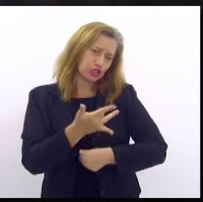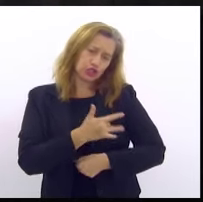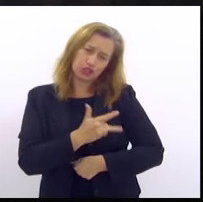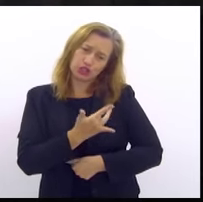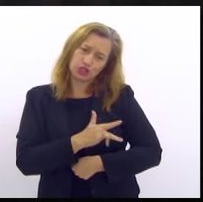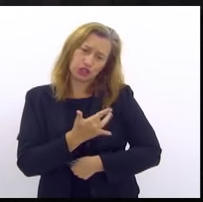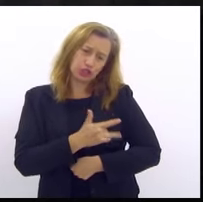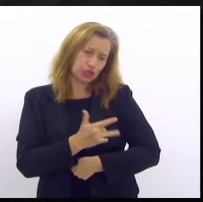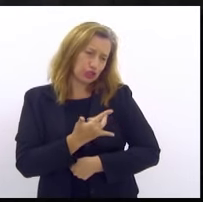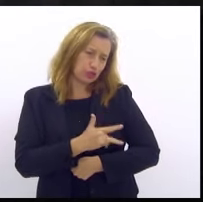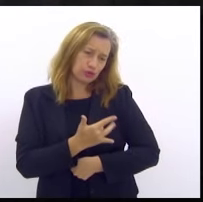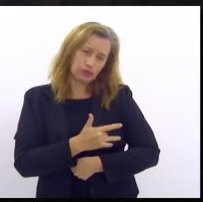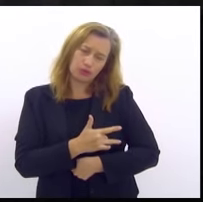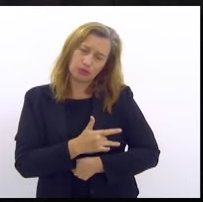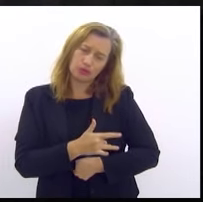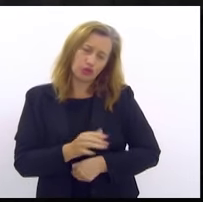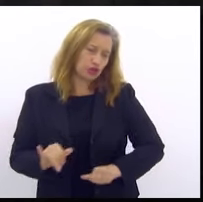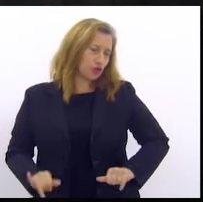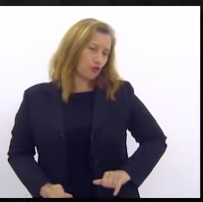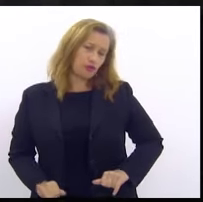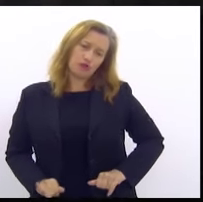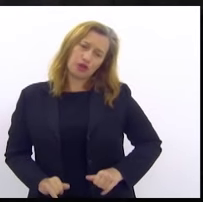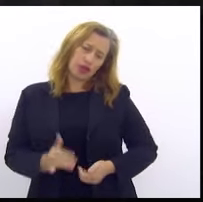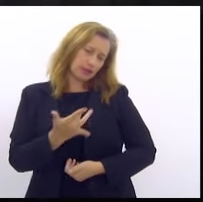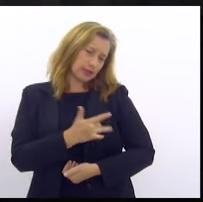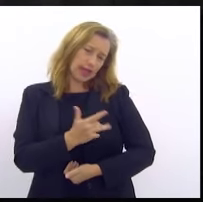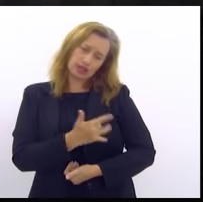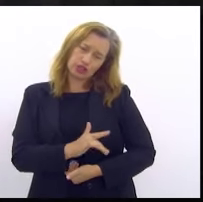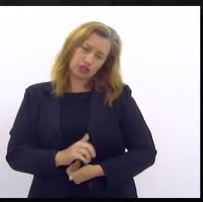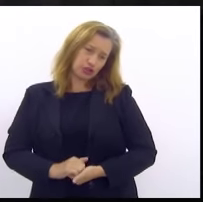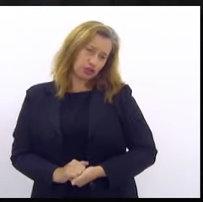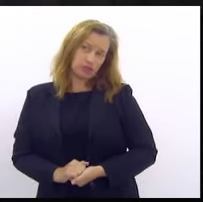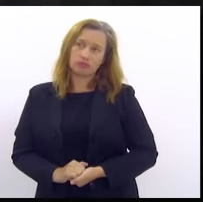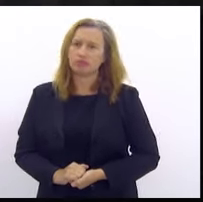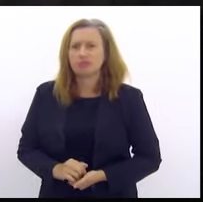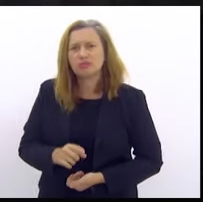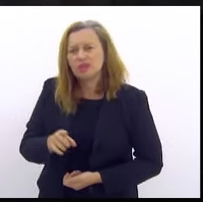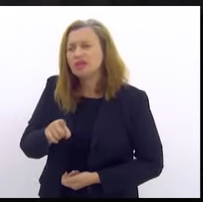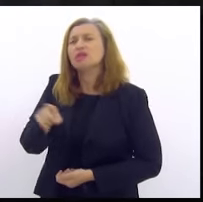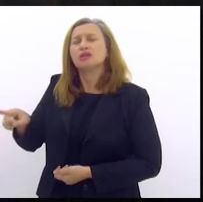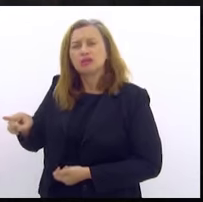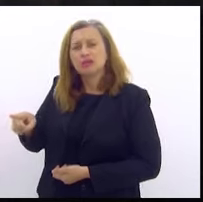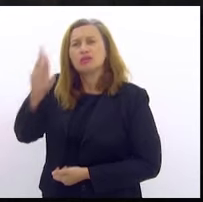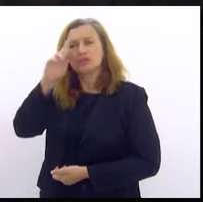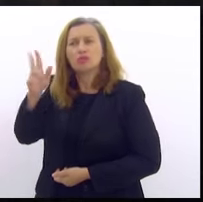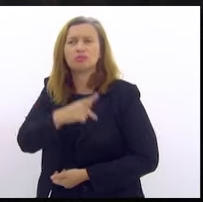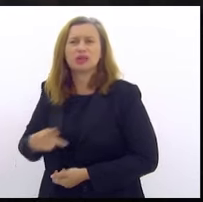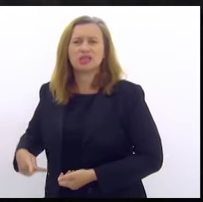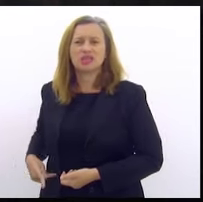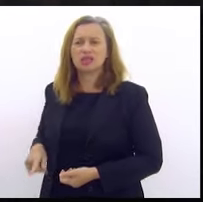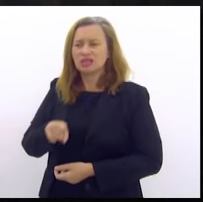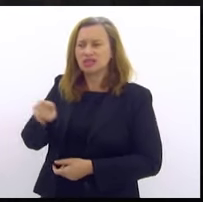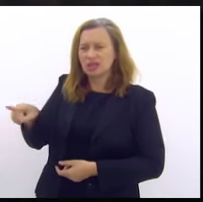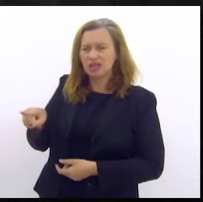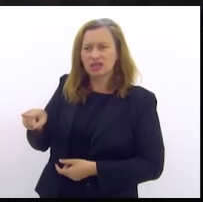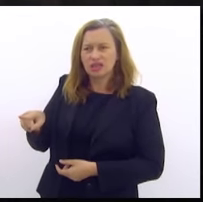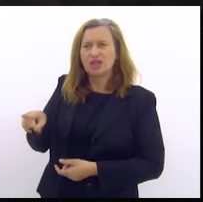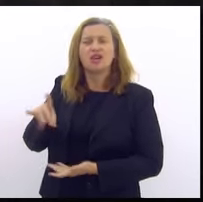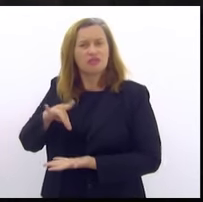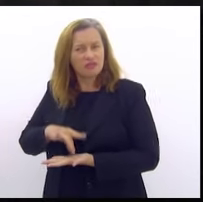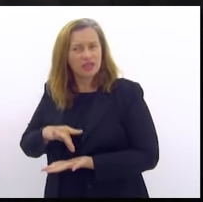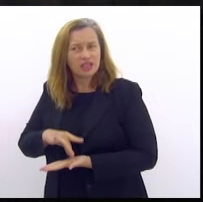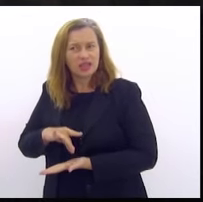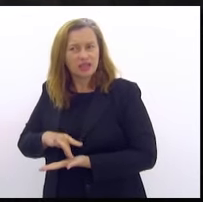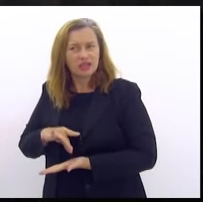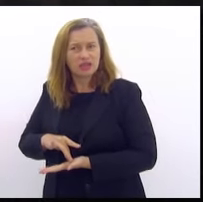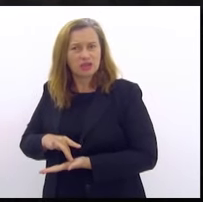sociedade. E essas pessoas que eu elenquei aqui, senhor presidente, são ou não são vítimas realmente de um